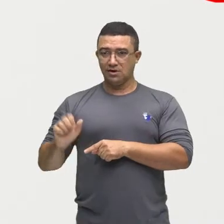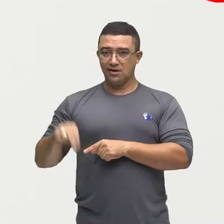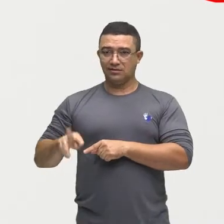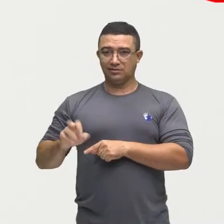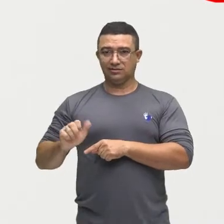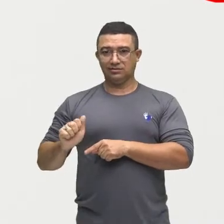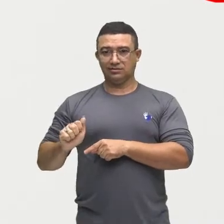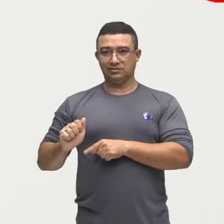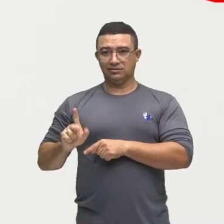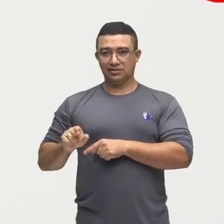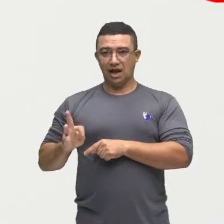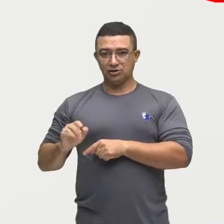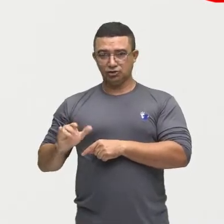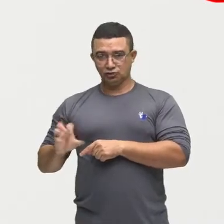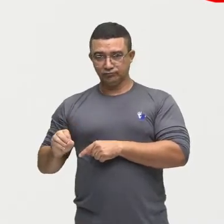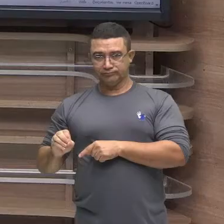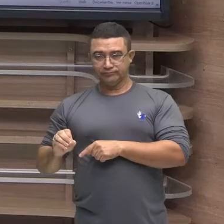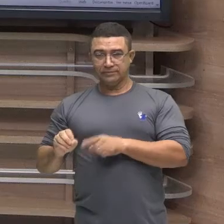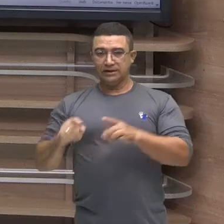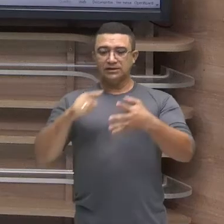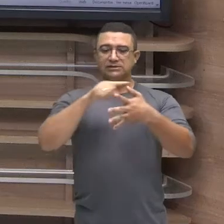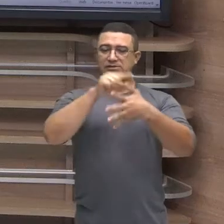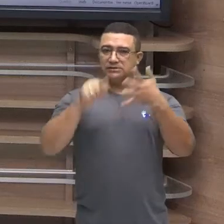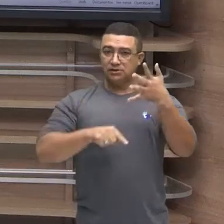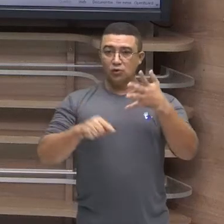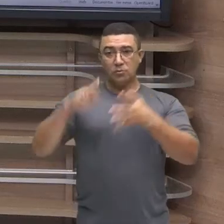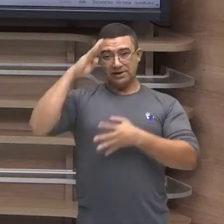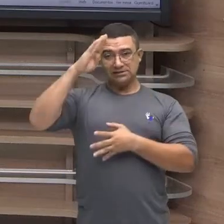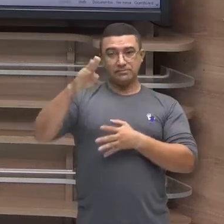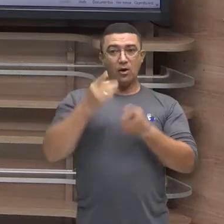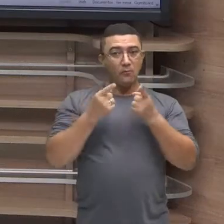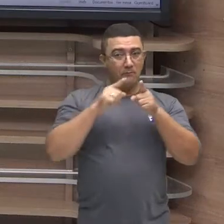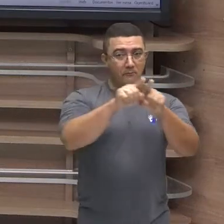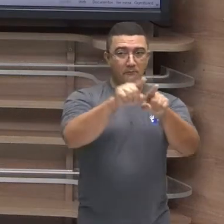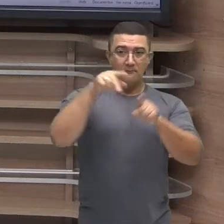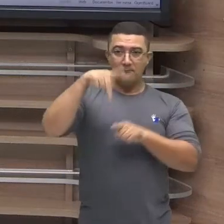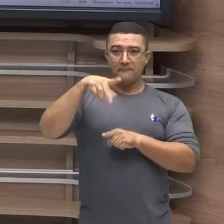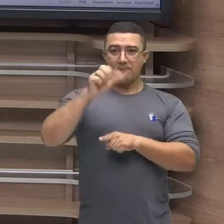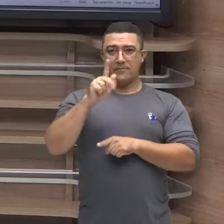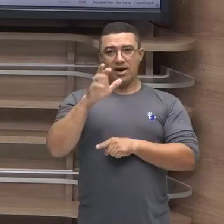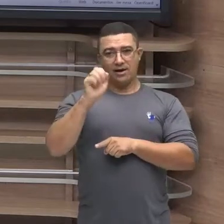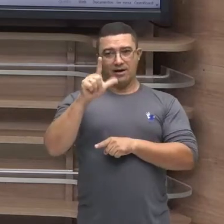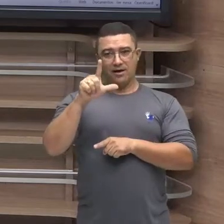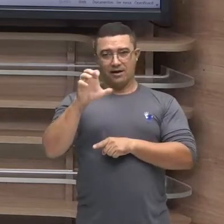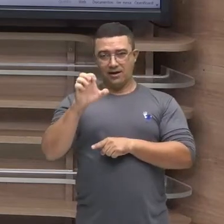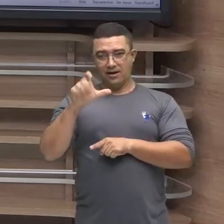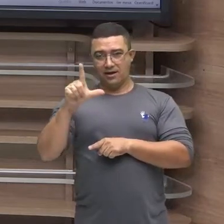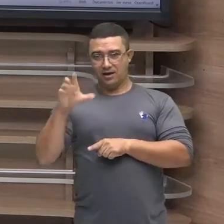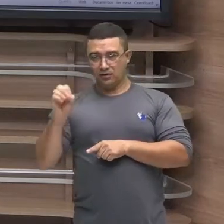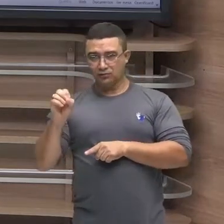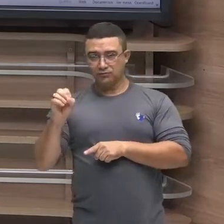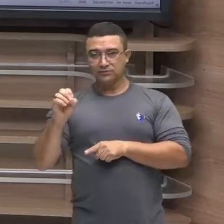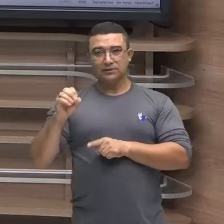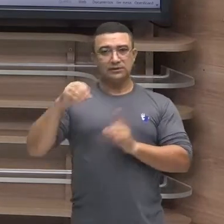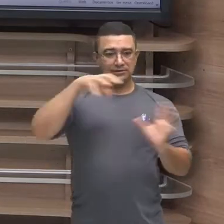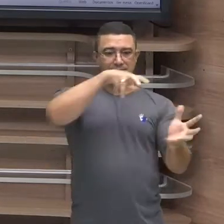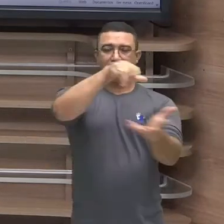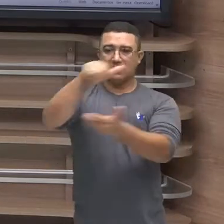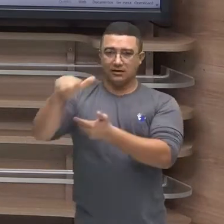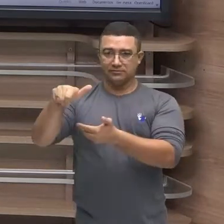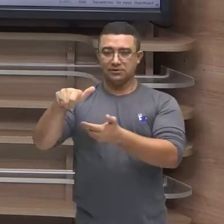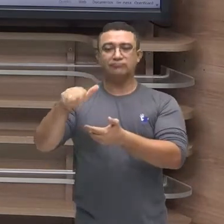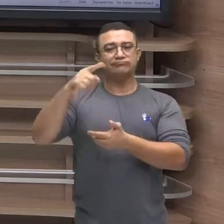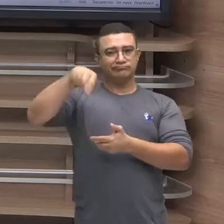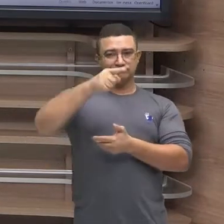esses são os 5 principais paralelos da Terra. Quando vocês observarem uma questão, quais são os 5 principais paralelos, a gente